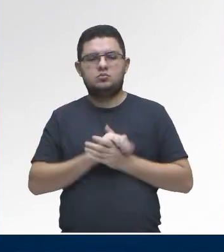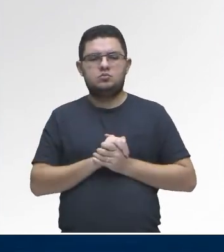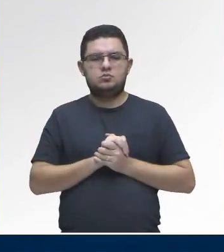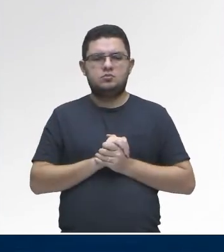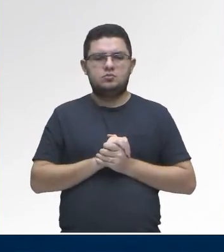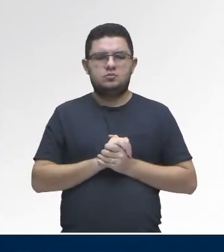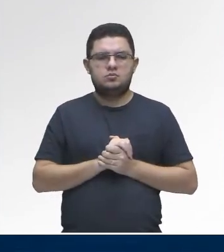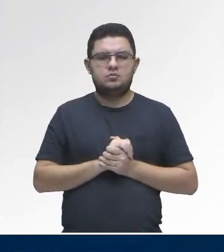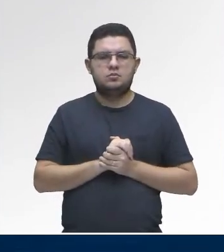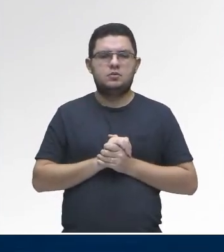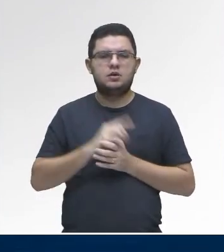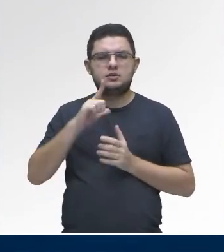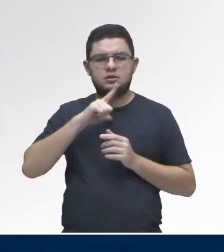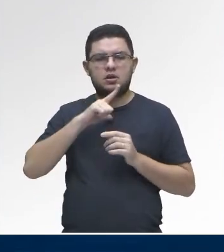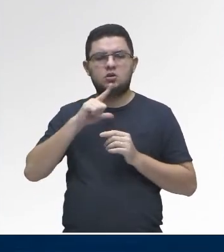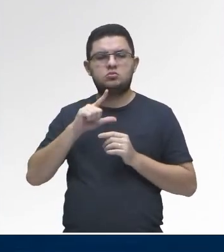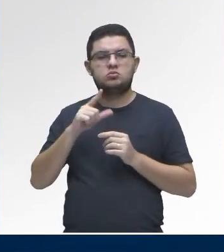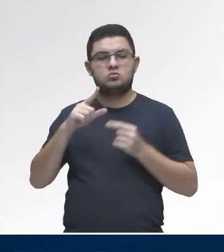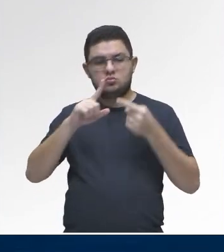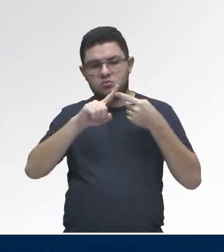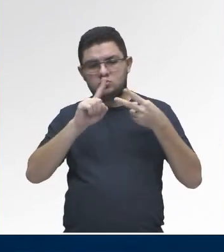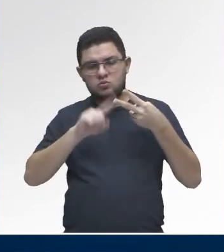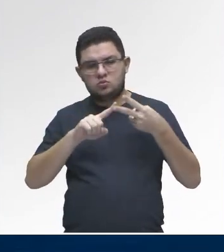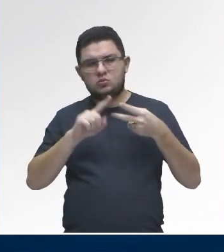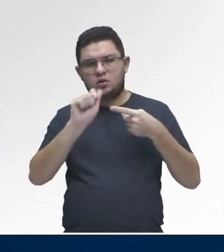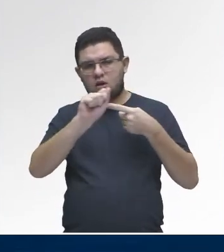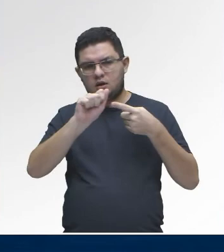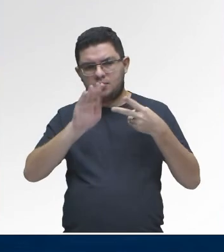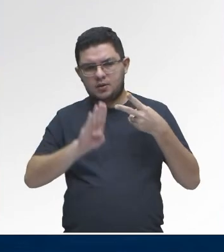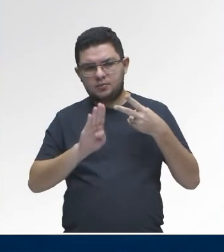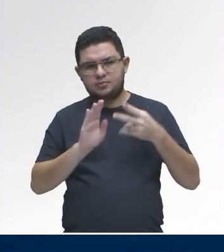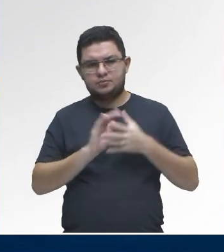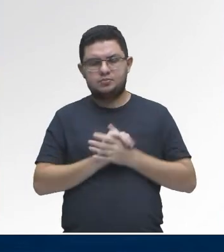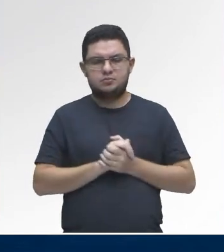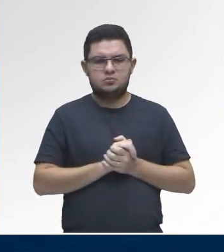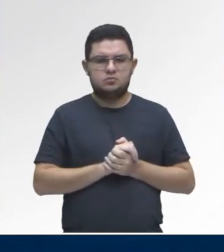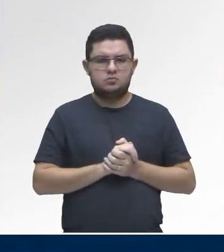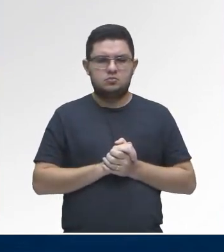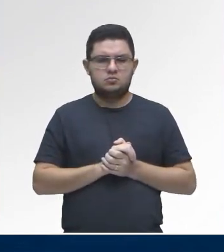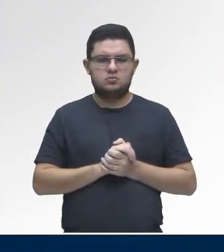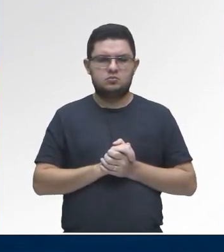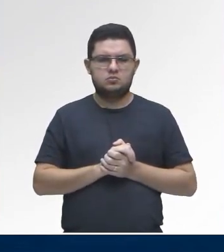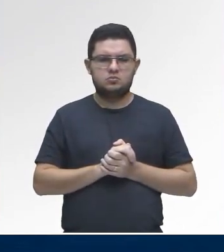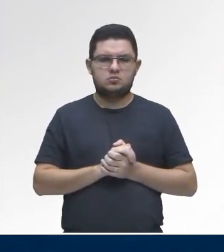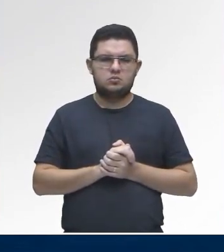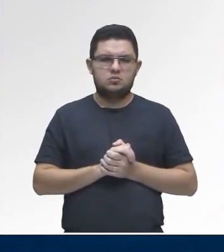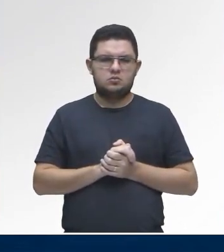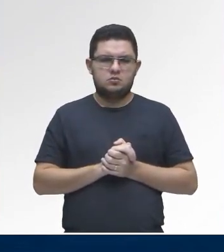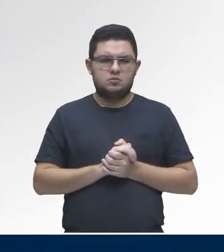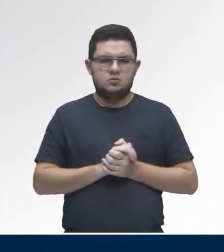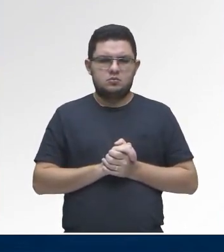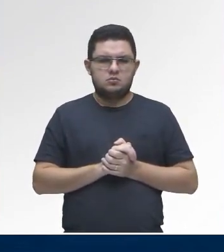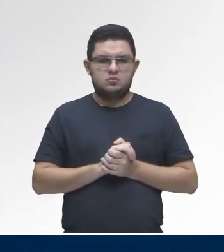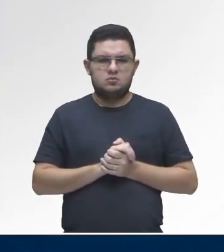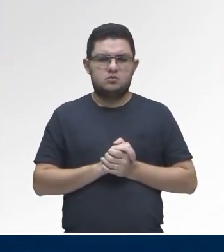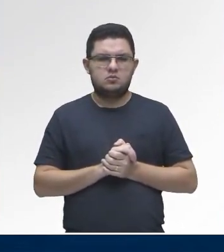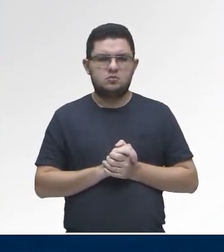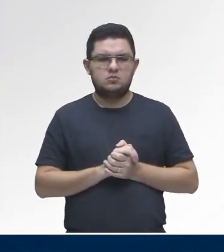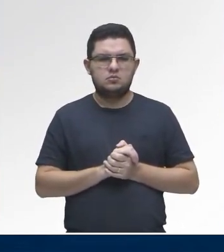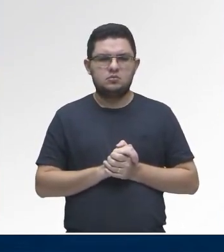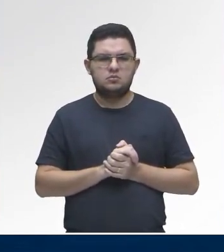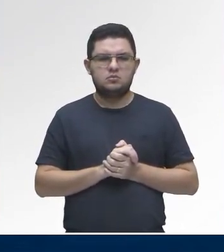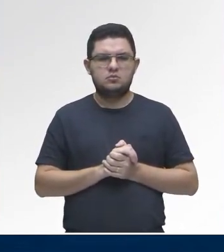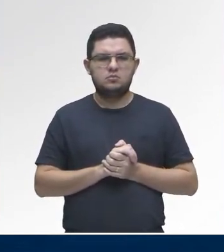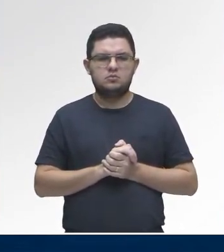duas sentenças, letra A e letra B. Então, para a gente verificar se é verdadeiro